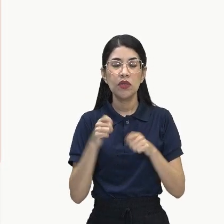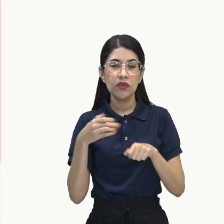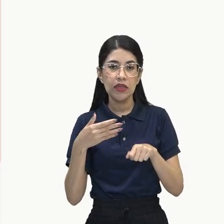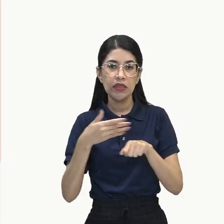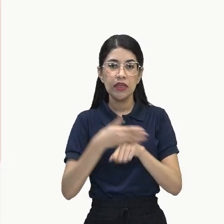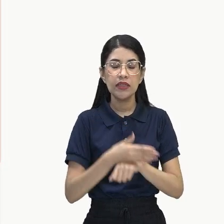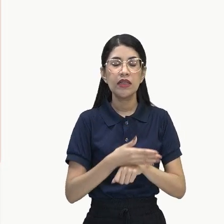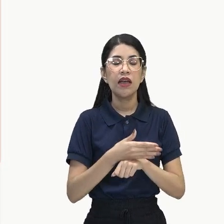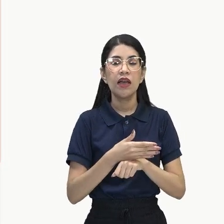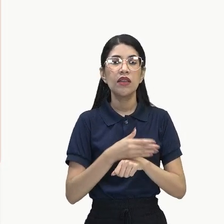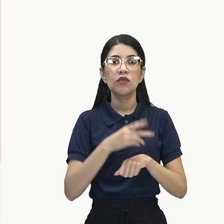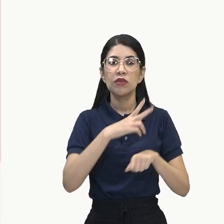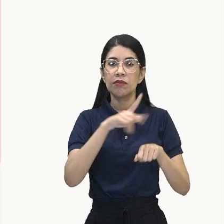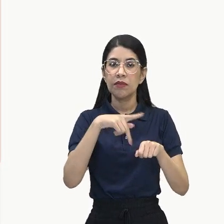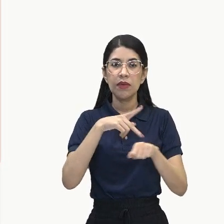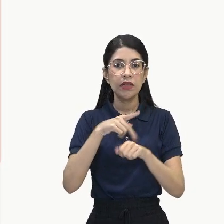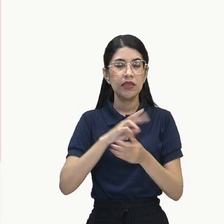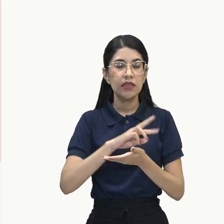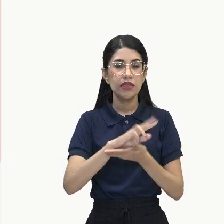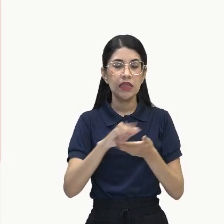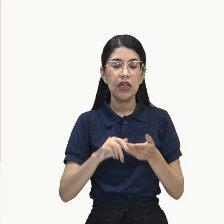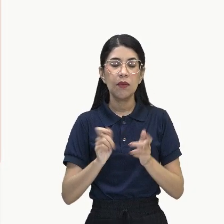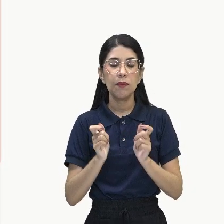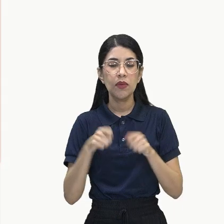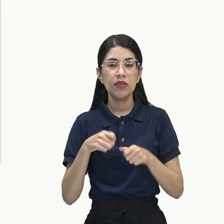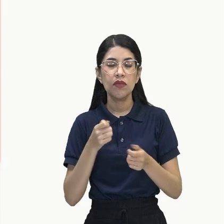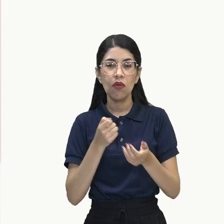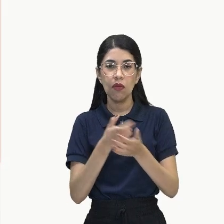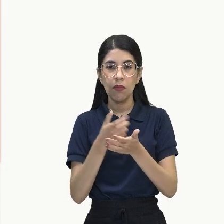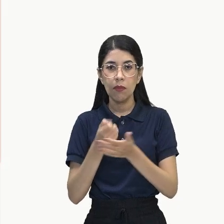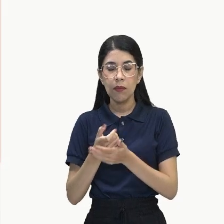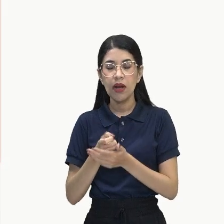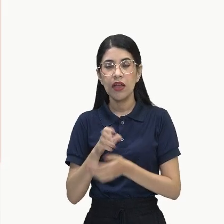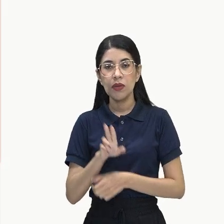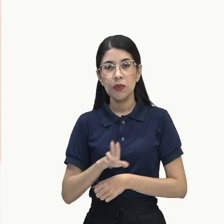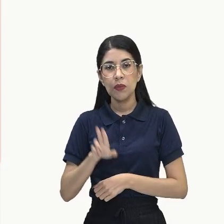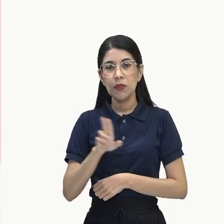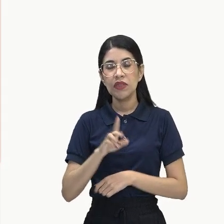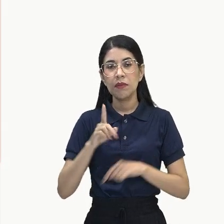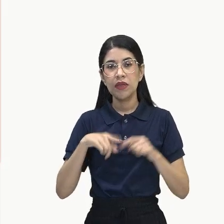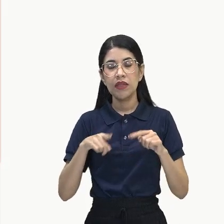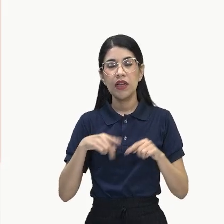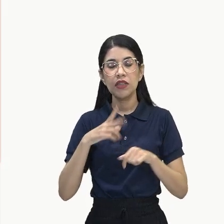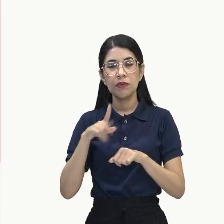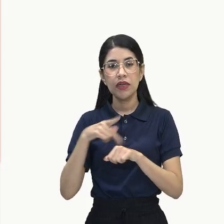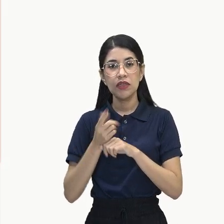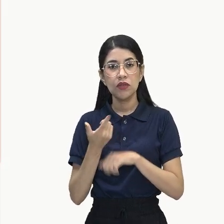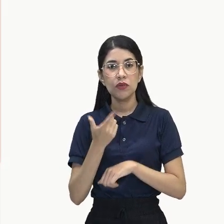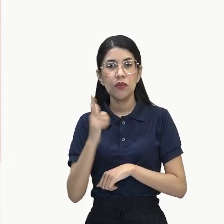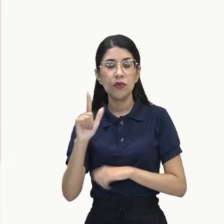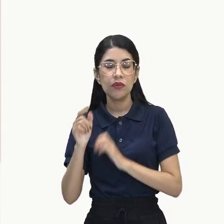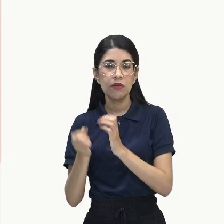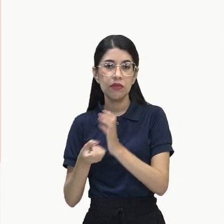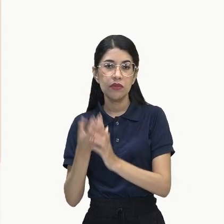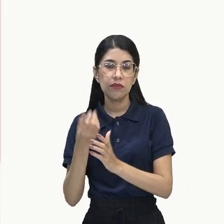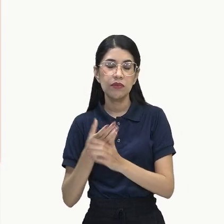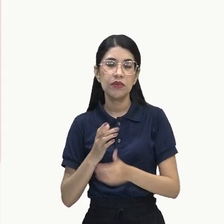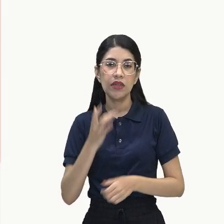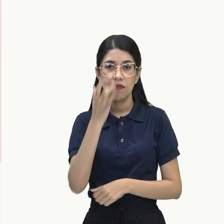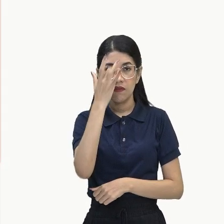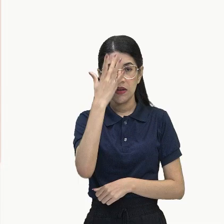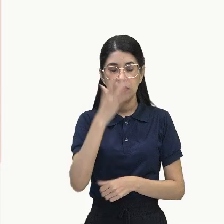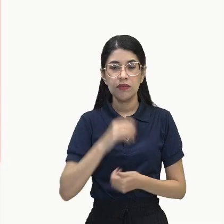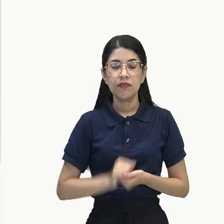vários países. Você consegue consumir produtos que são produzidos em outros países de uma forma muito mais fácil. Mas